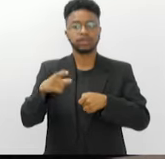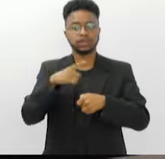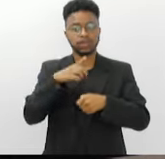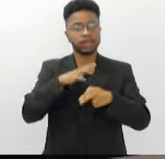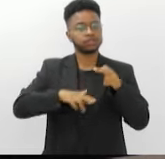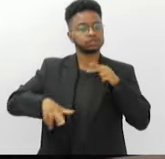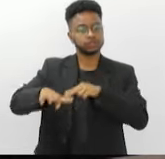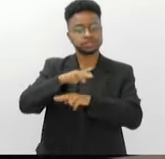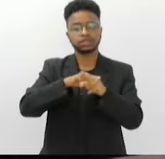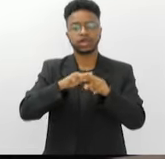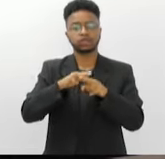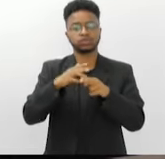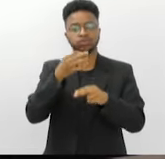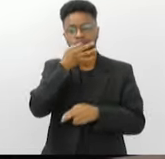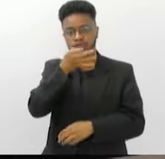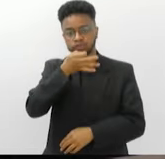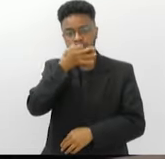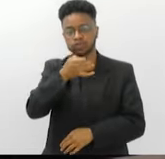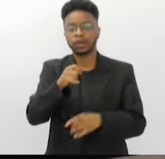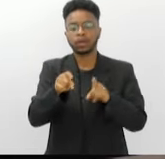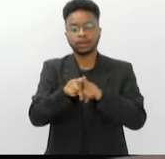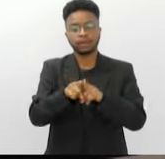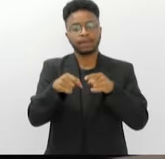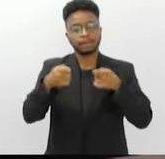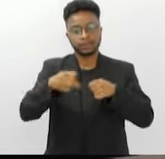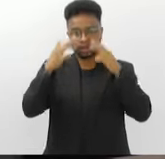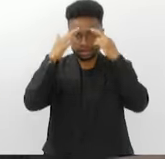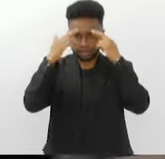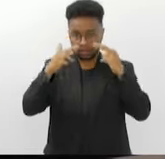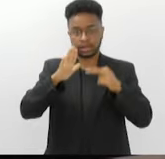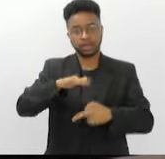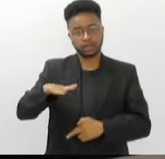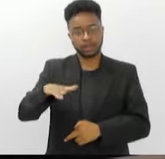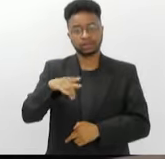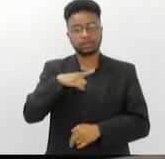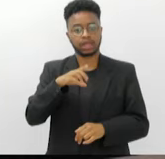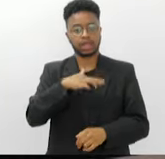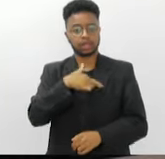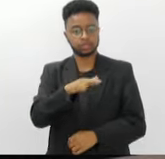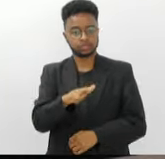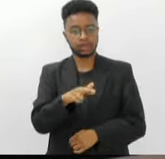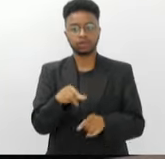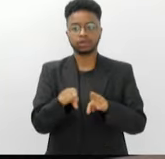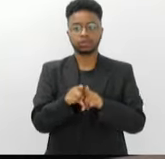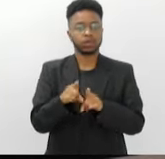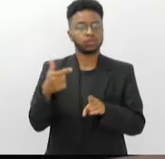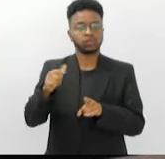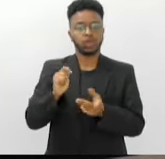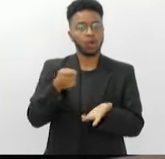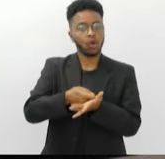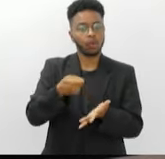pluralidade de opiniões, a questão do respeito às crenças religiosas, não impor nenhum